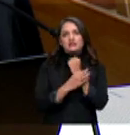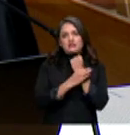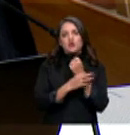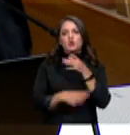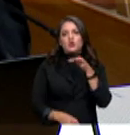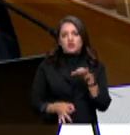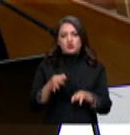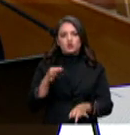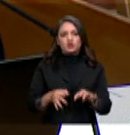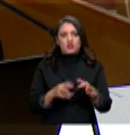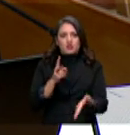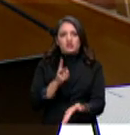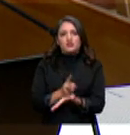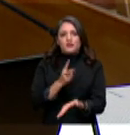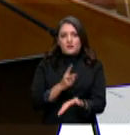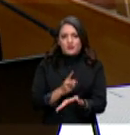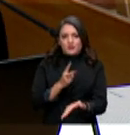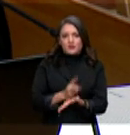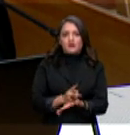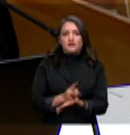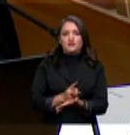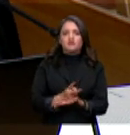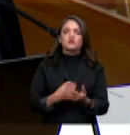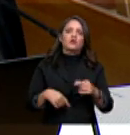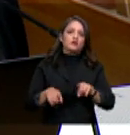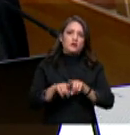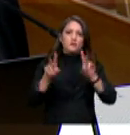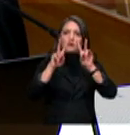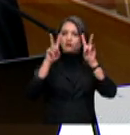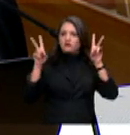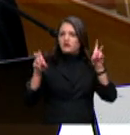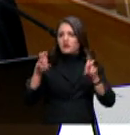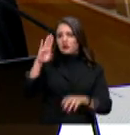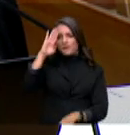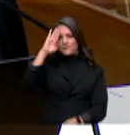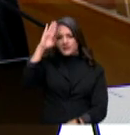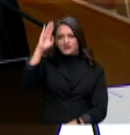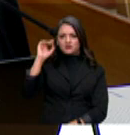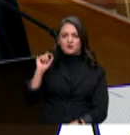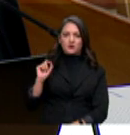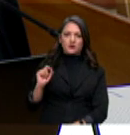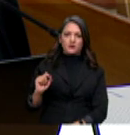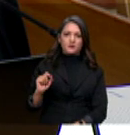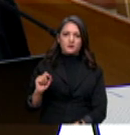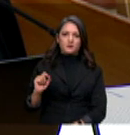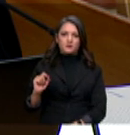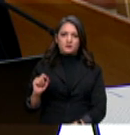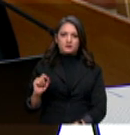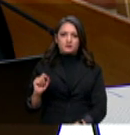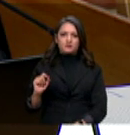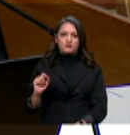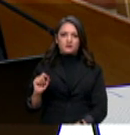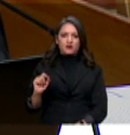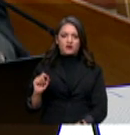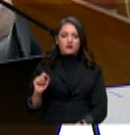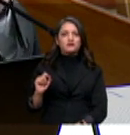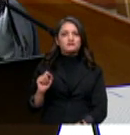segurança jurídica e do tema principal, que é a validade do